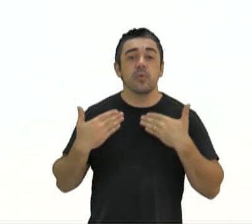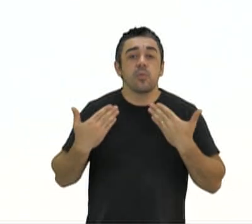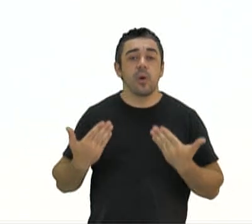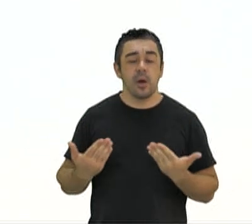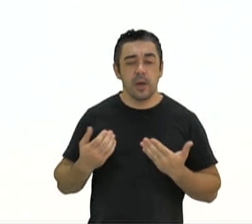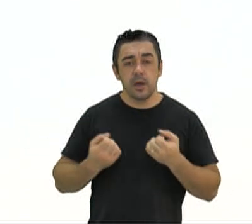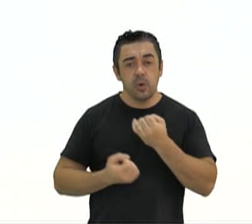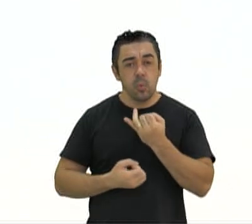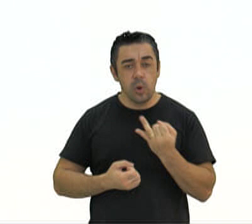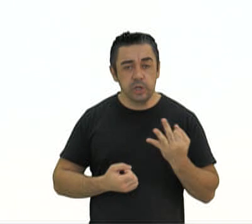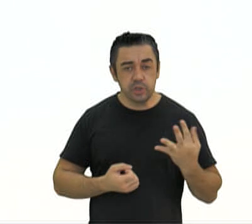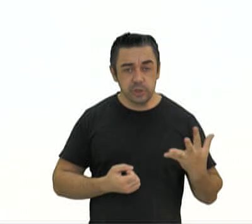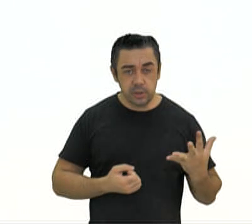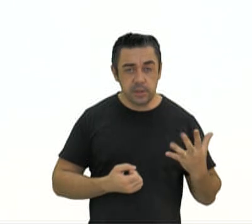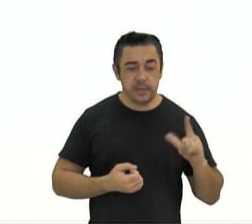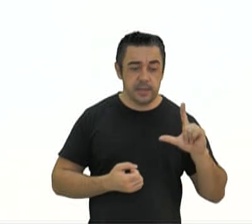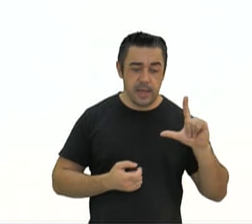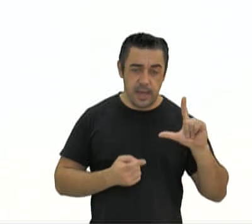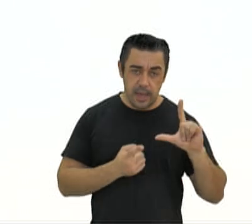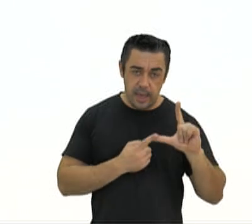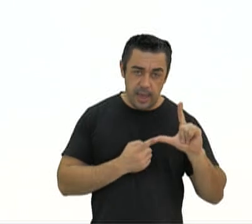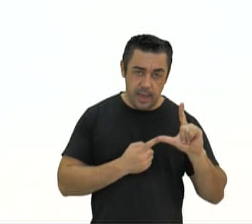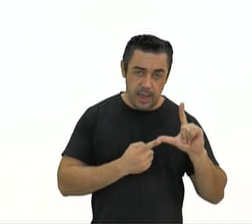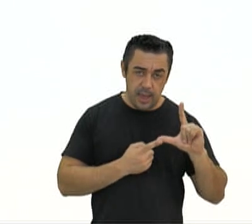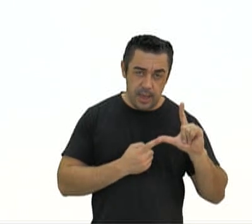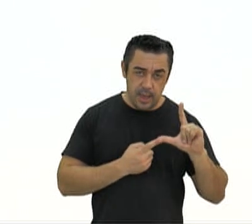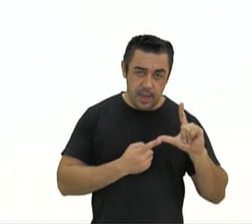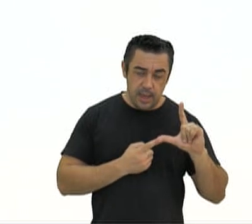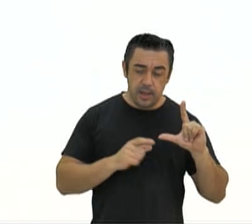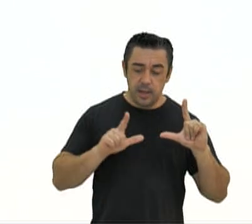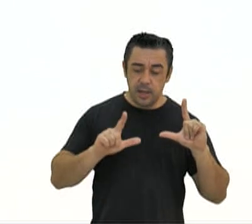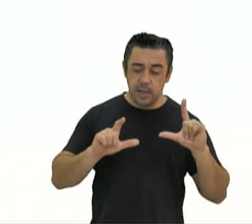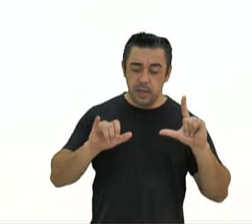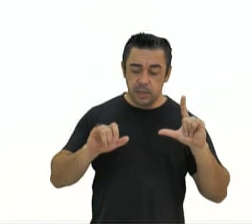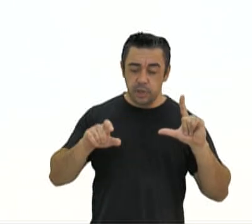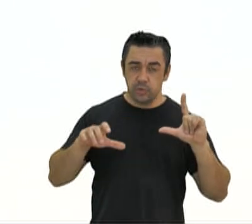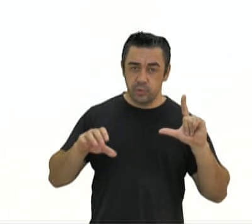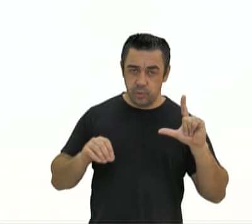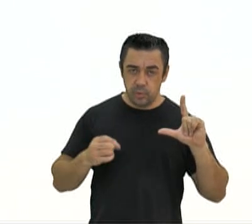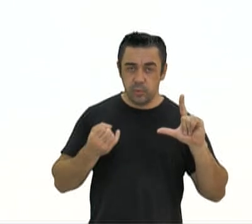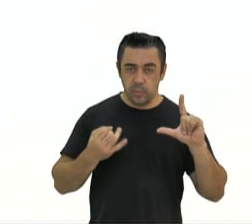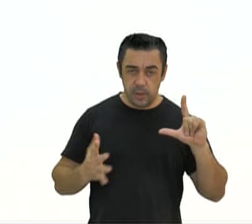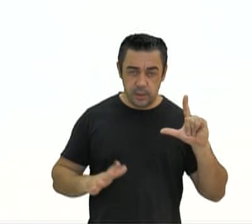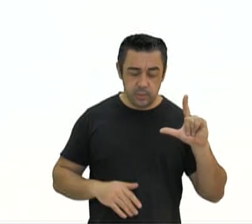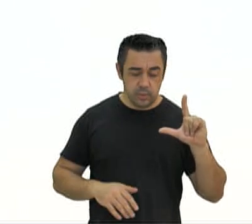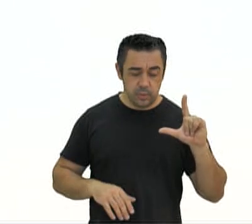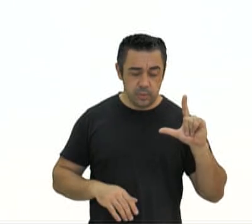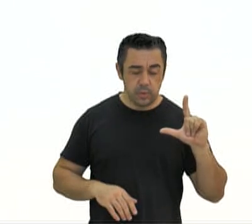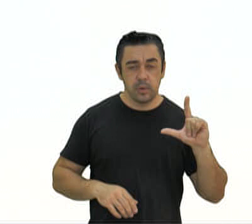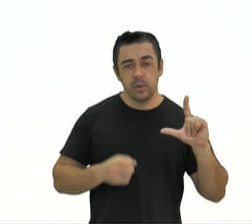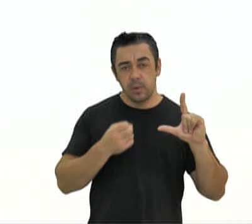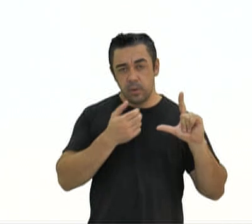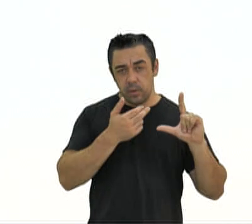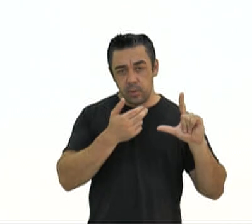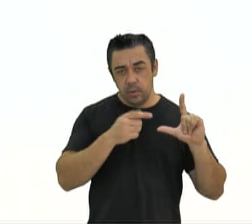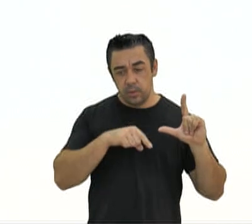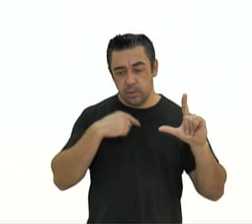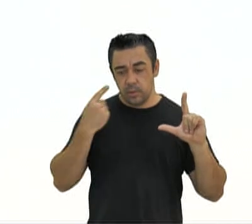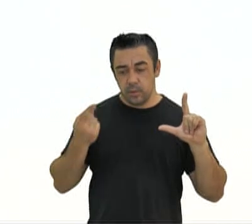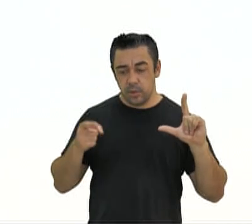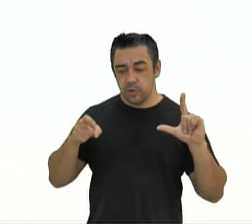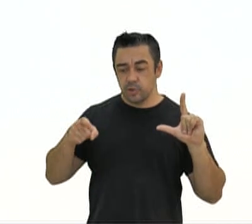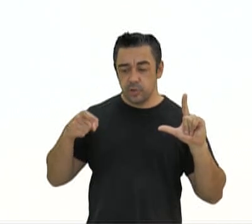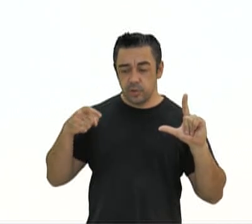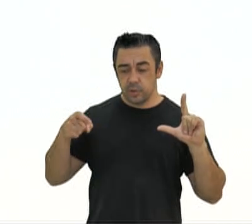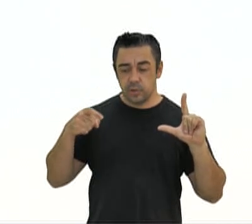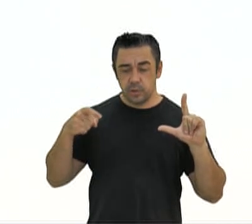descreve a quantidade L de lixo produzida diariamente por uma quantidade X